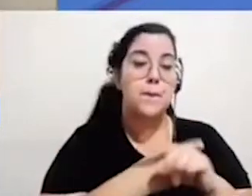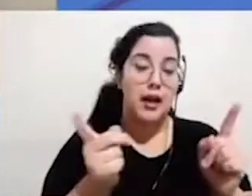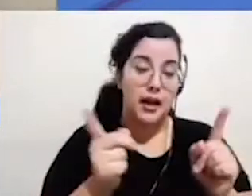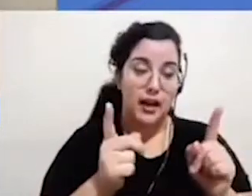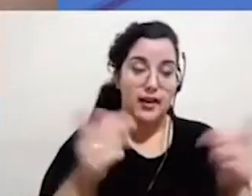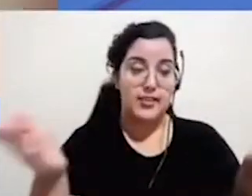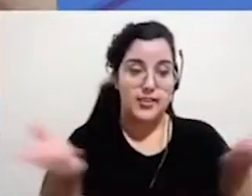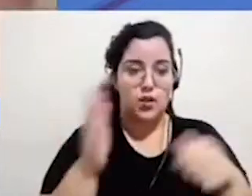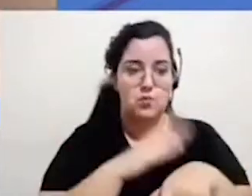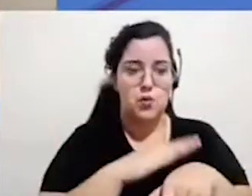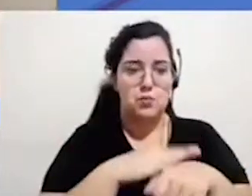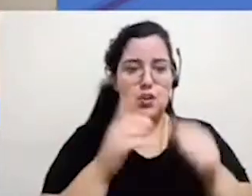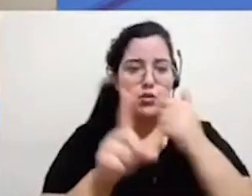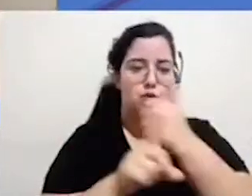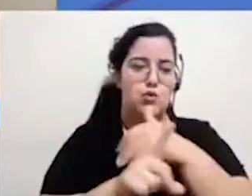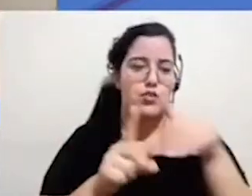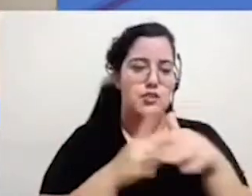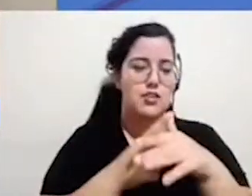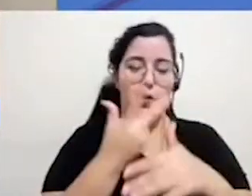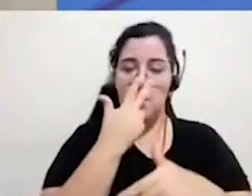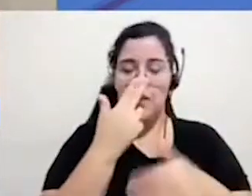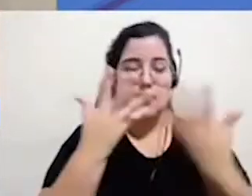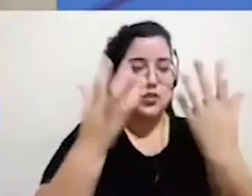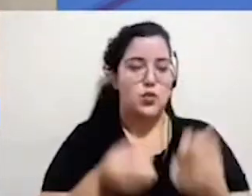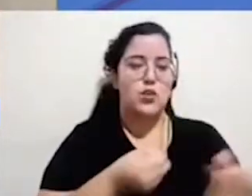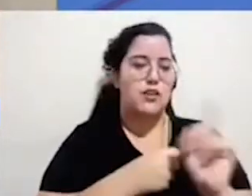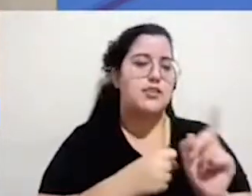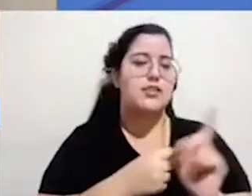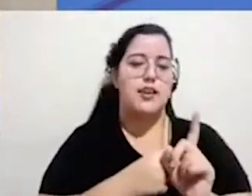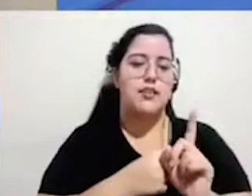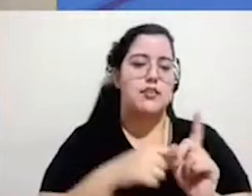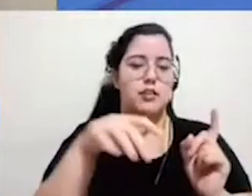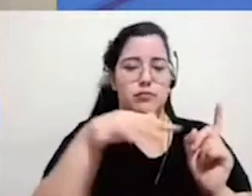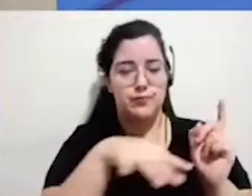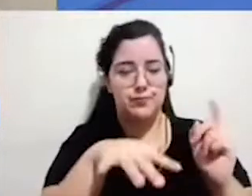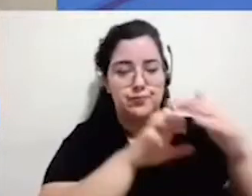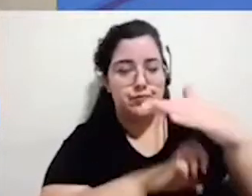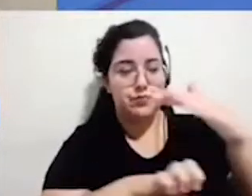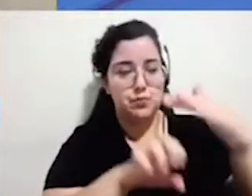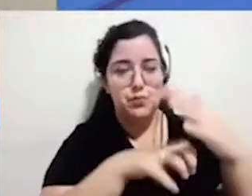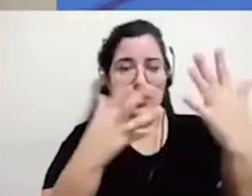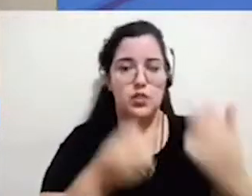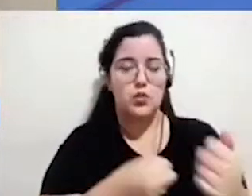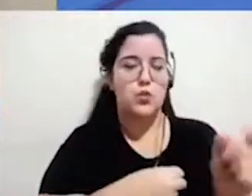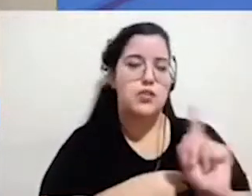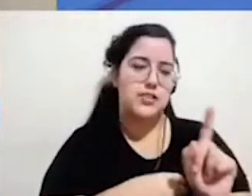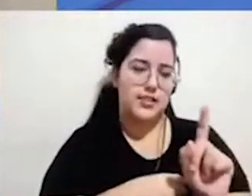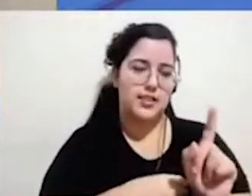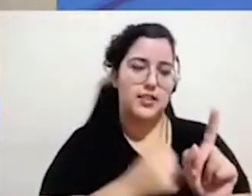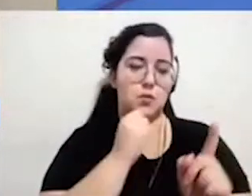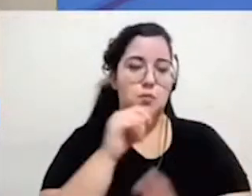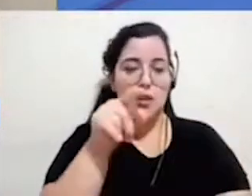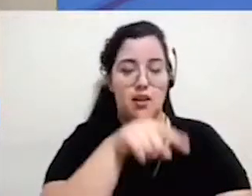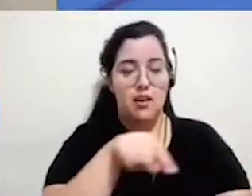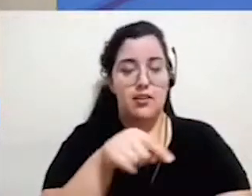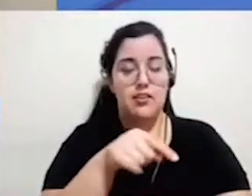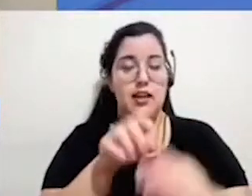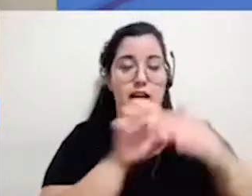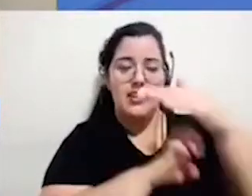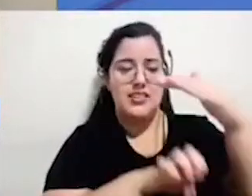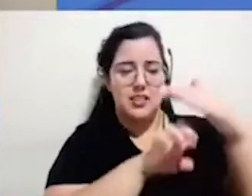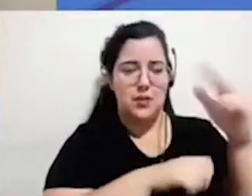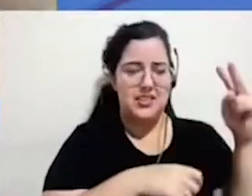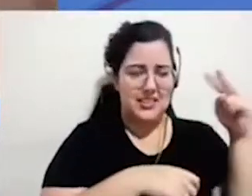gente vive hoje, a gente tem um ambiente em que as empresas, como é que as empresas se comportam?